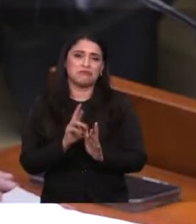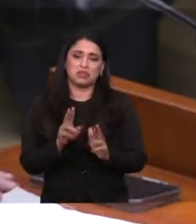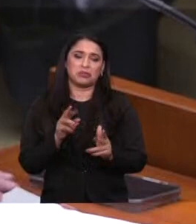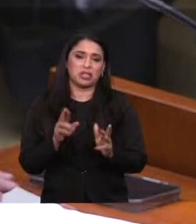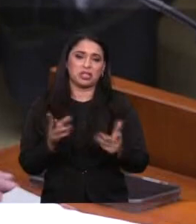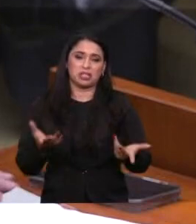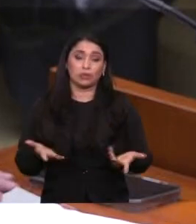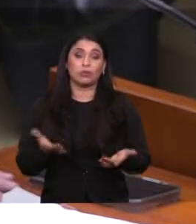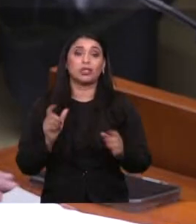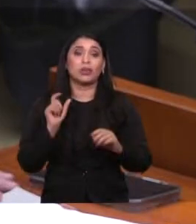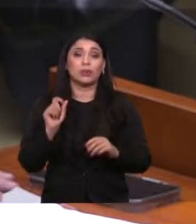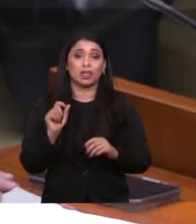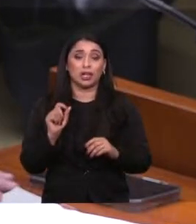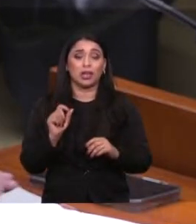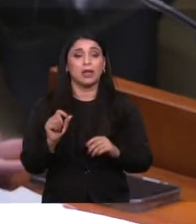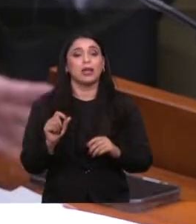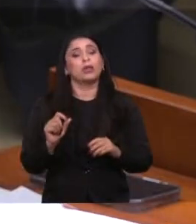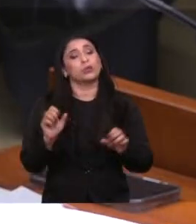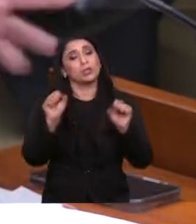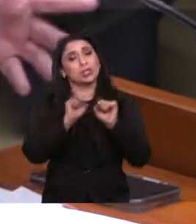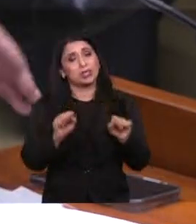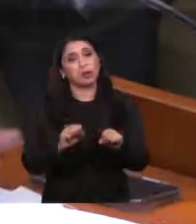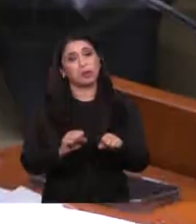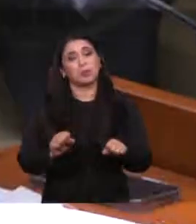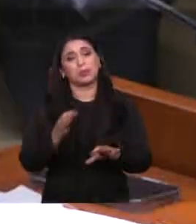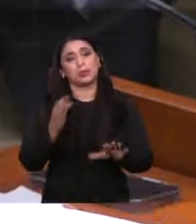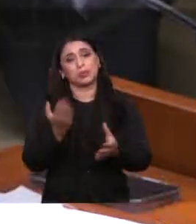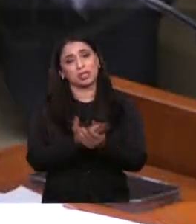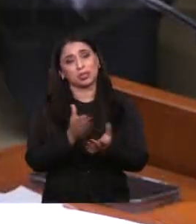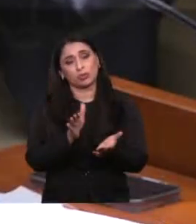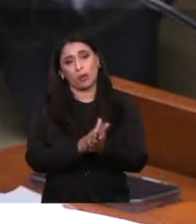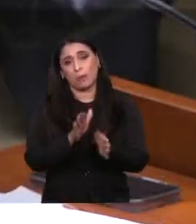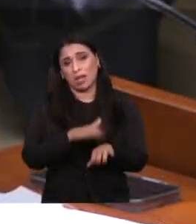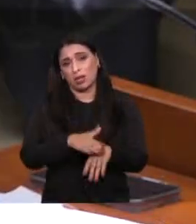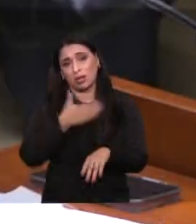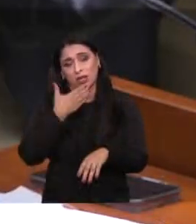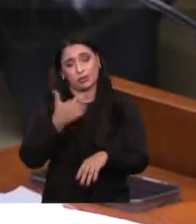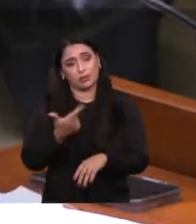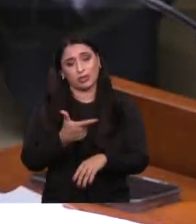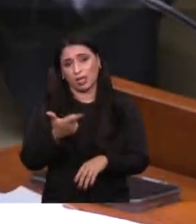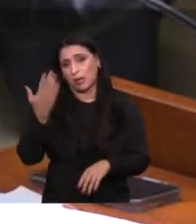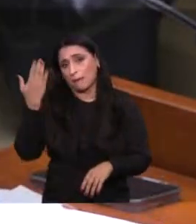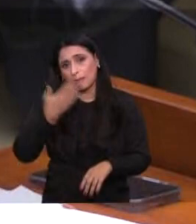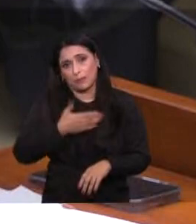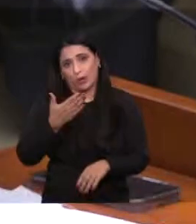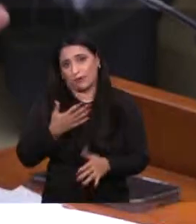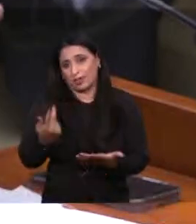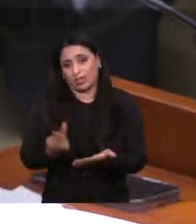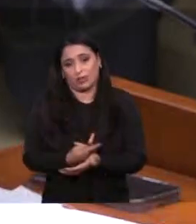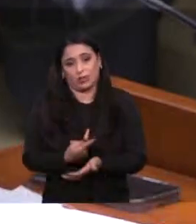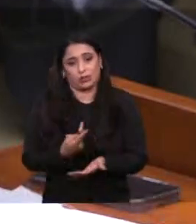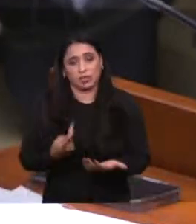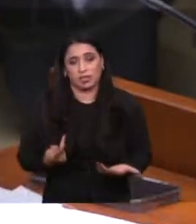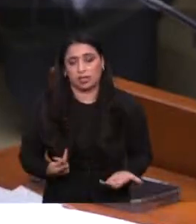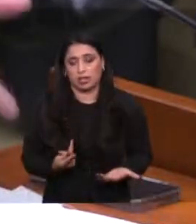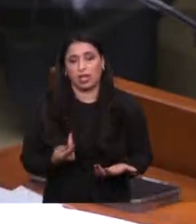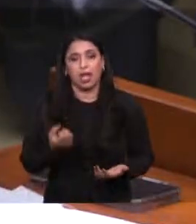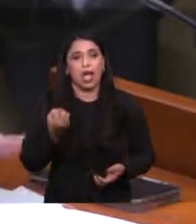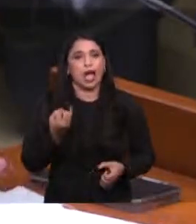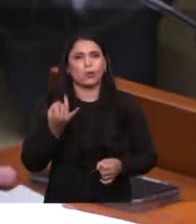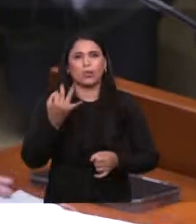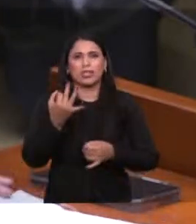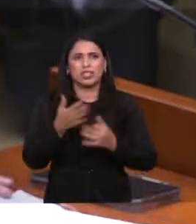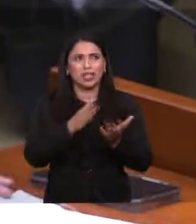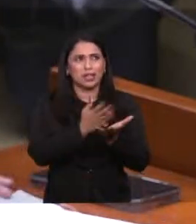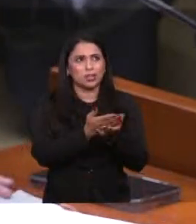é melhorar o sistema processual. Não tem provas de que isso vai acontecer. O número de processos, volume